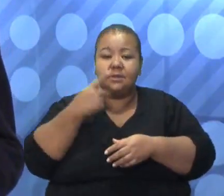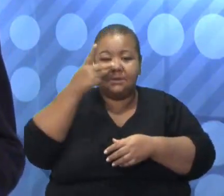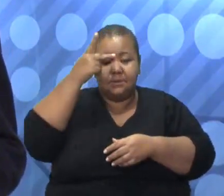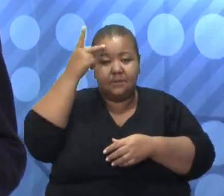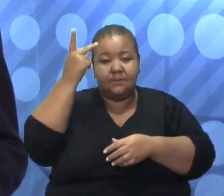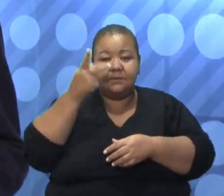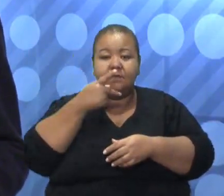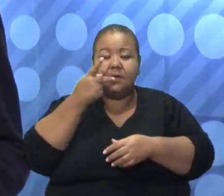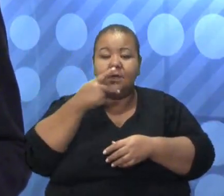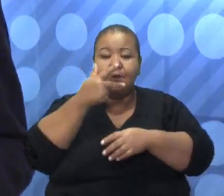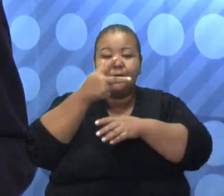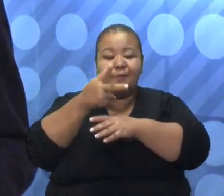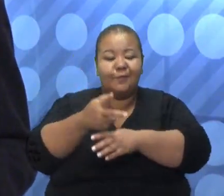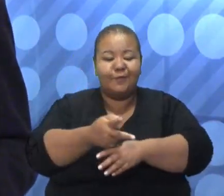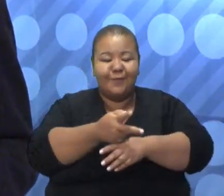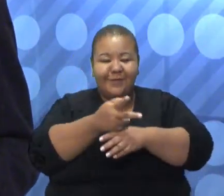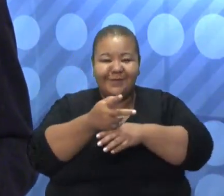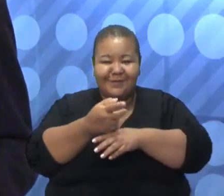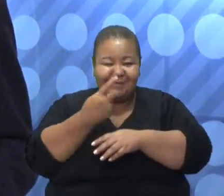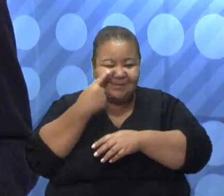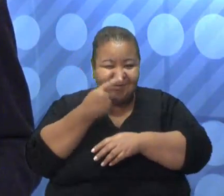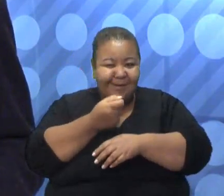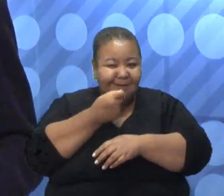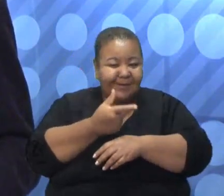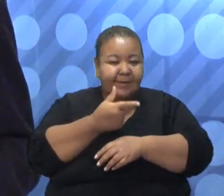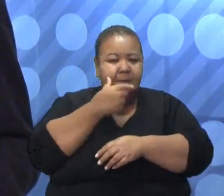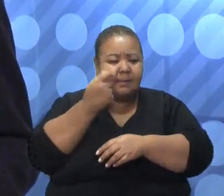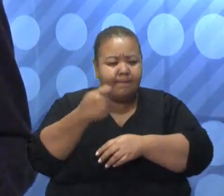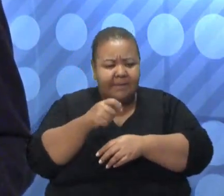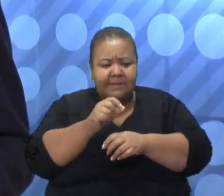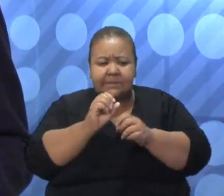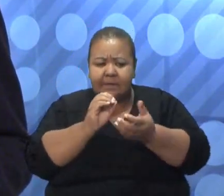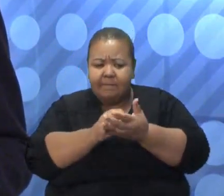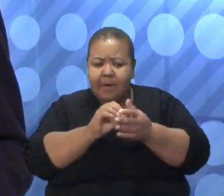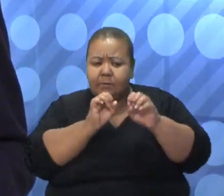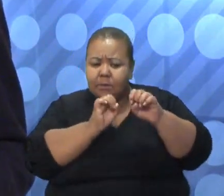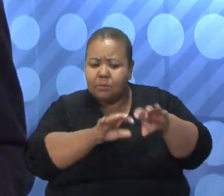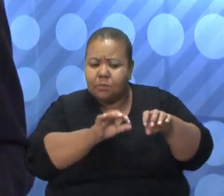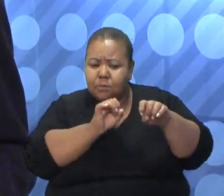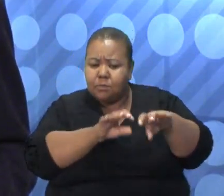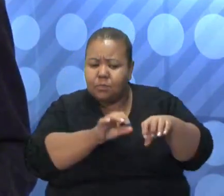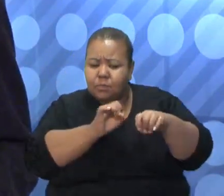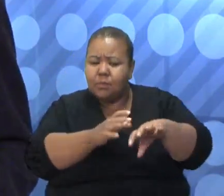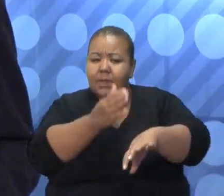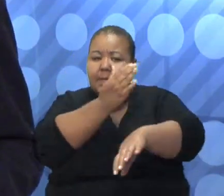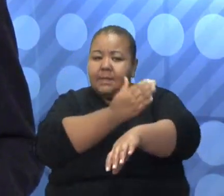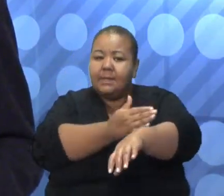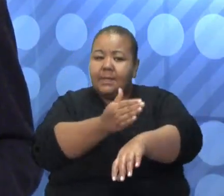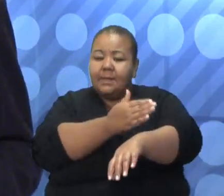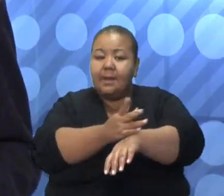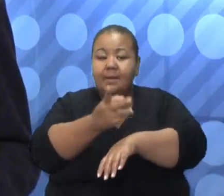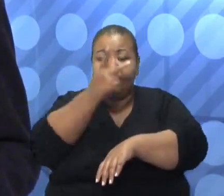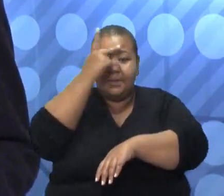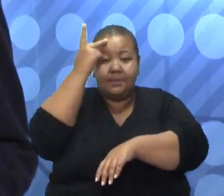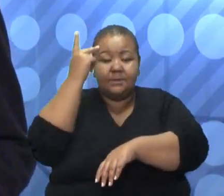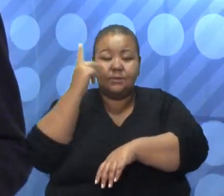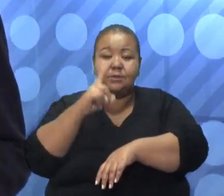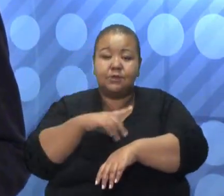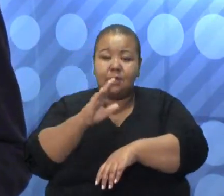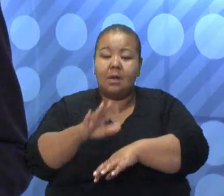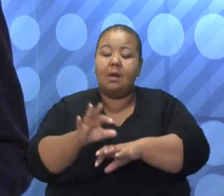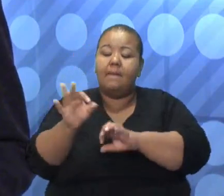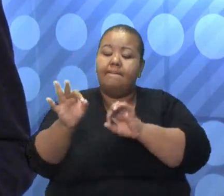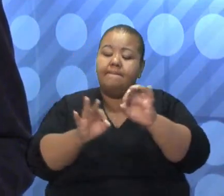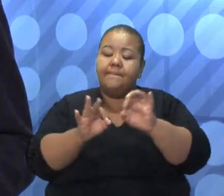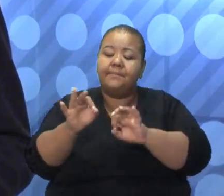da Espoleto, que eu preciso treinar, né, e dar treinamento para que o meu gestor de produção, meu operador de produção, esteja qualificado